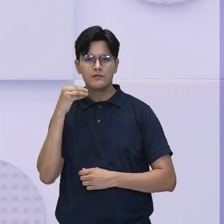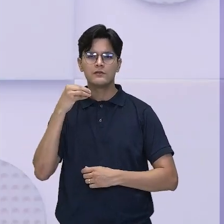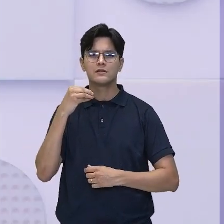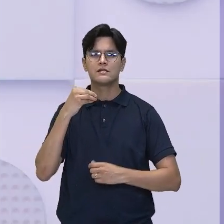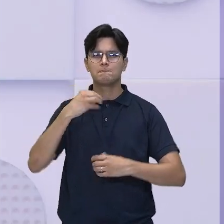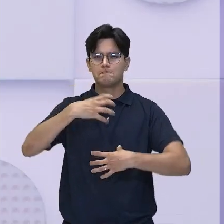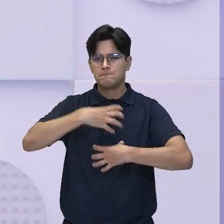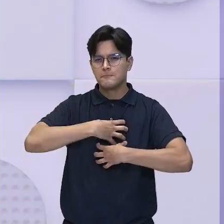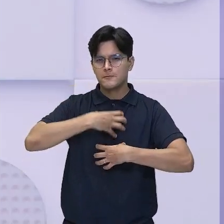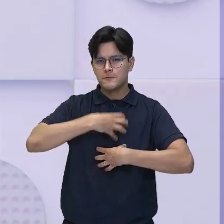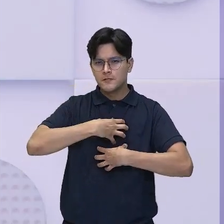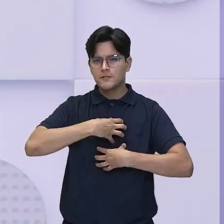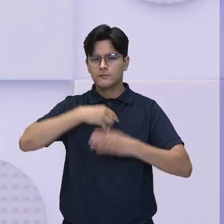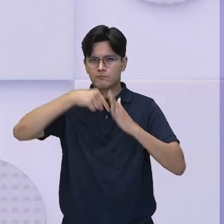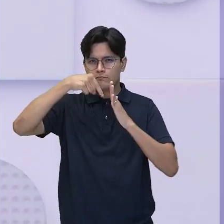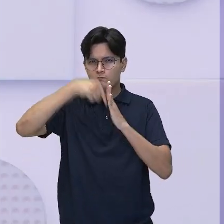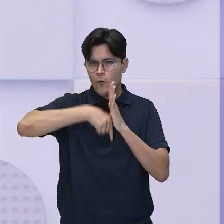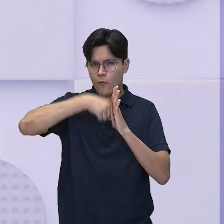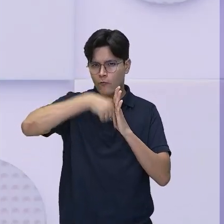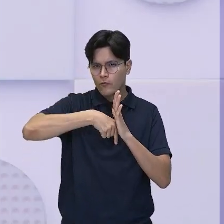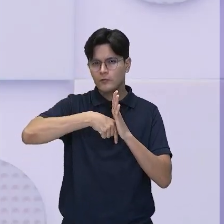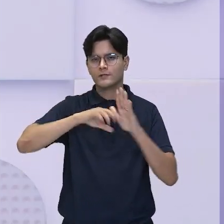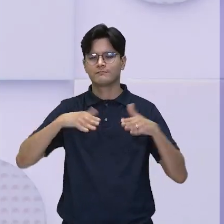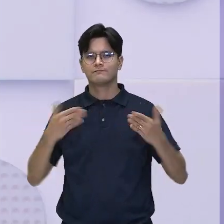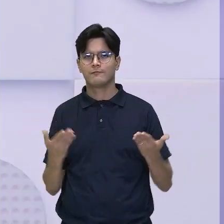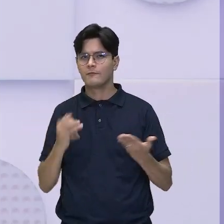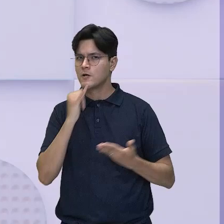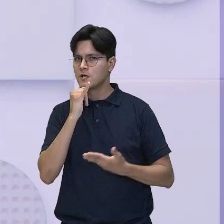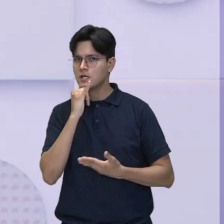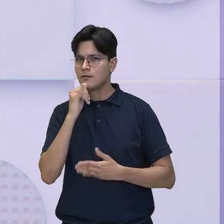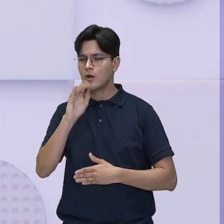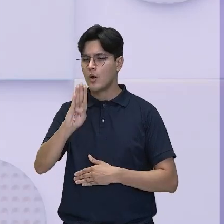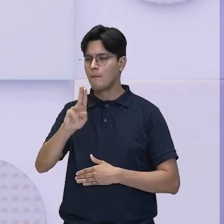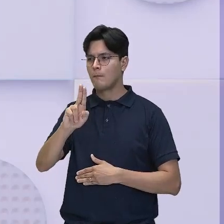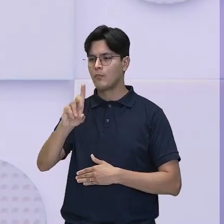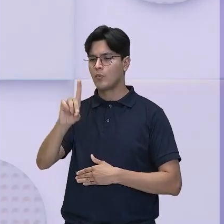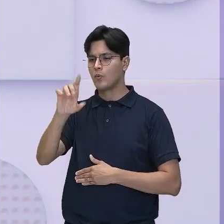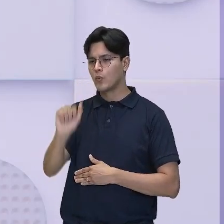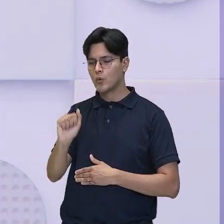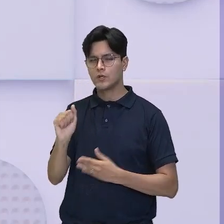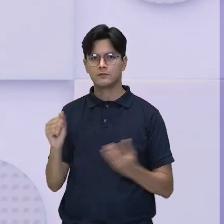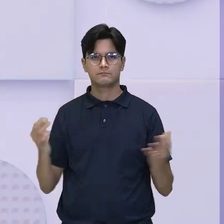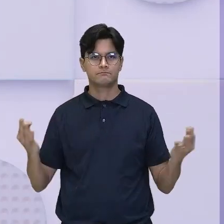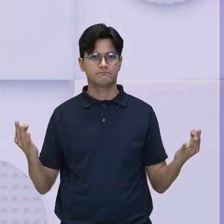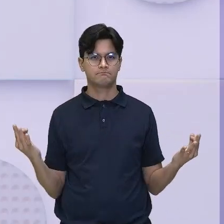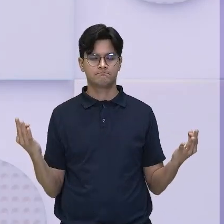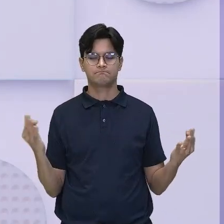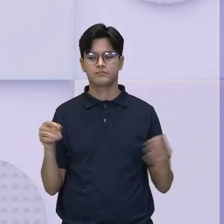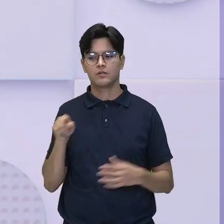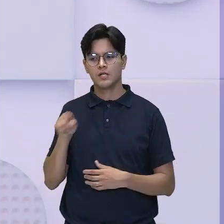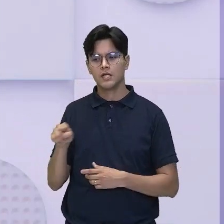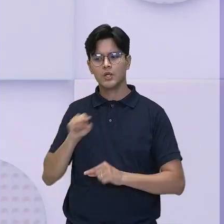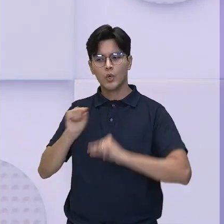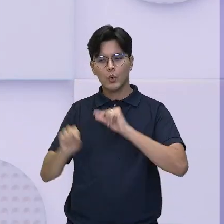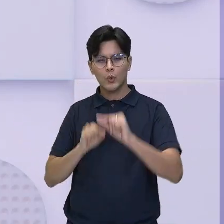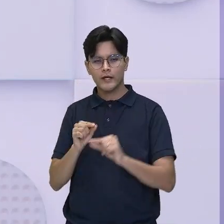Buda, a partir do seu exemplo, ele foi uma pessoa que se desapegou das riquezas, desapegou,